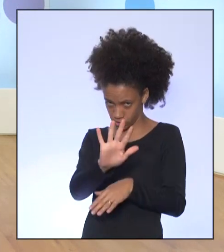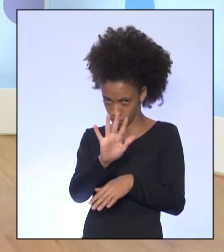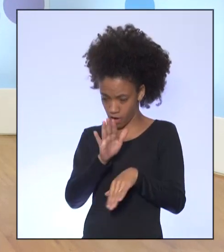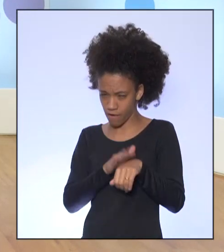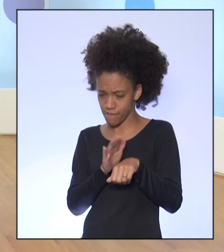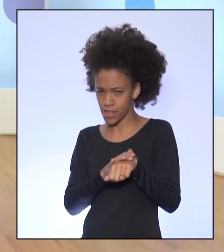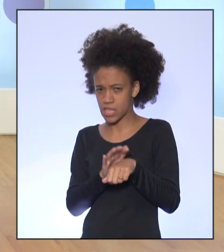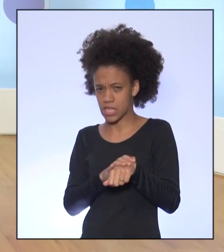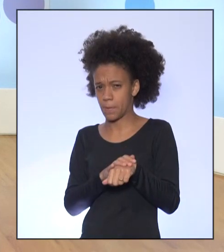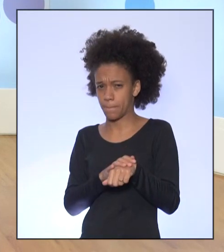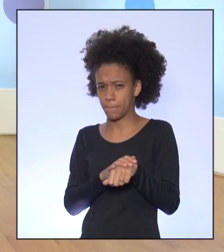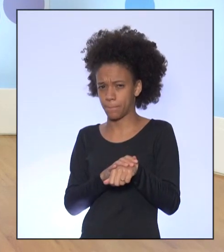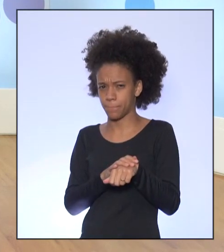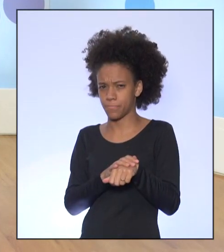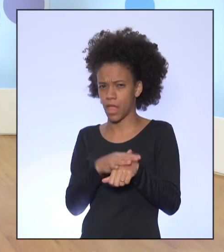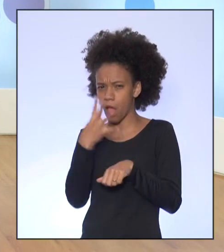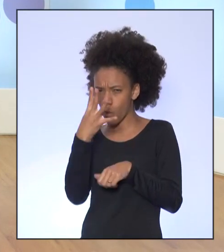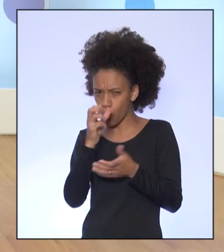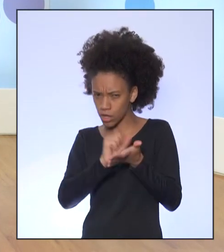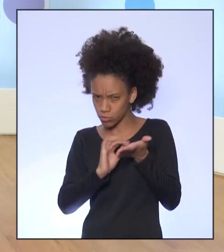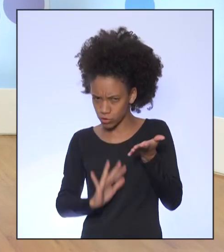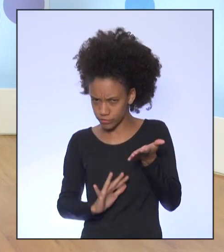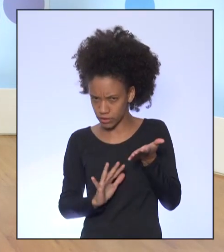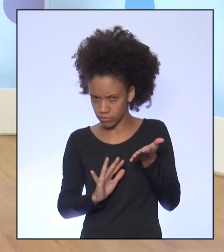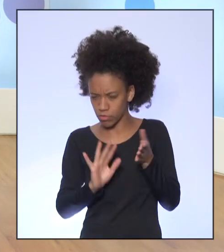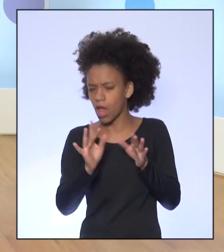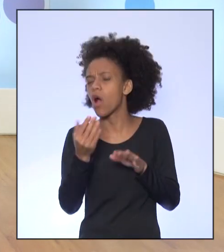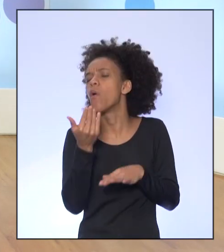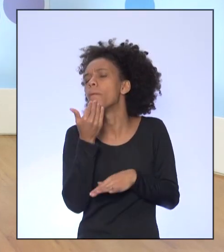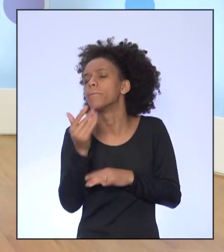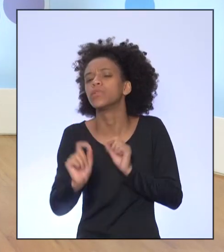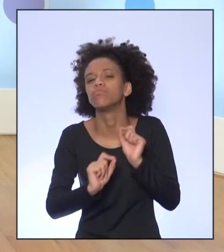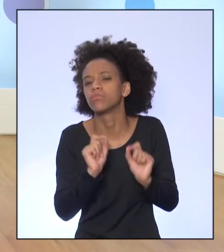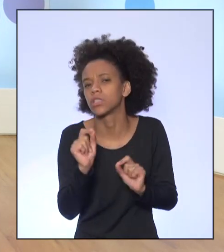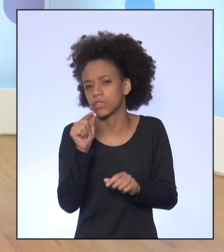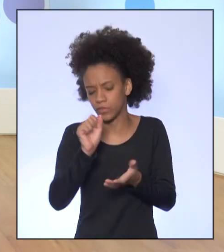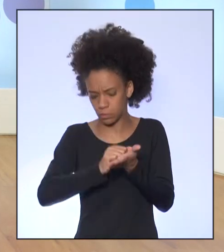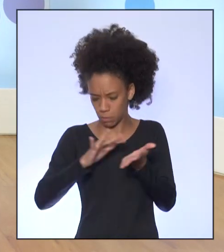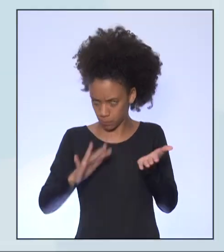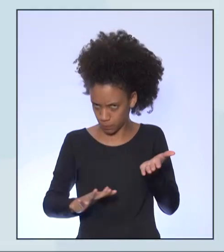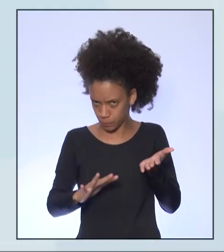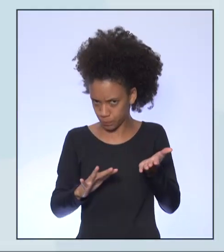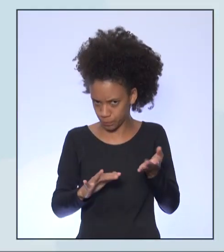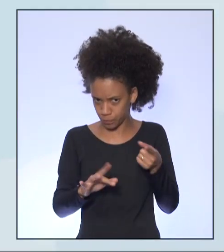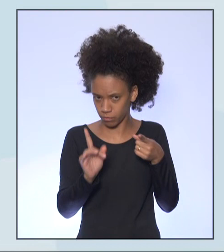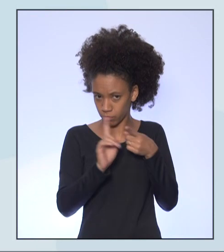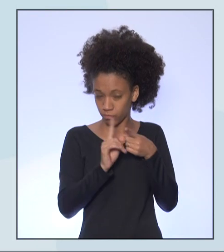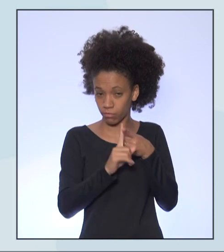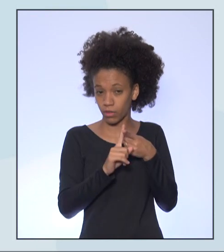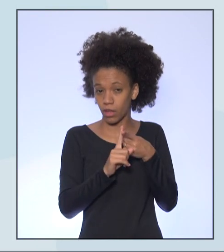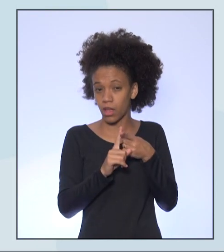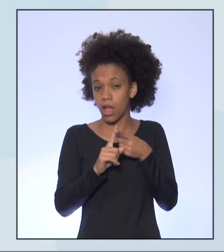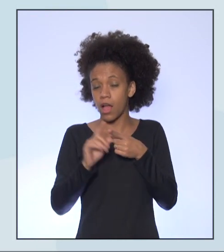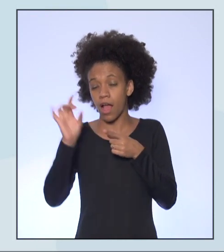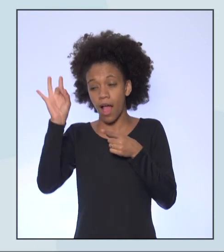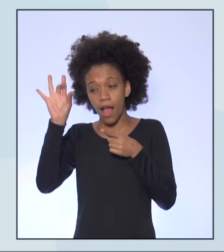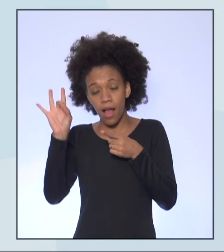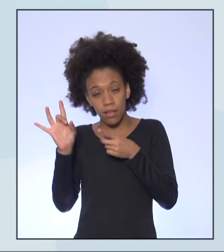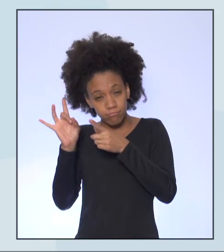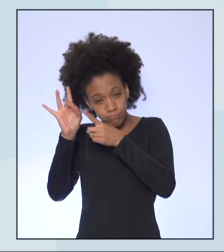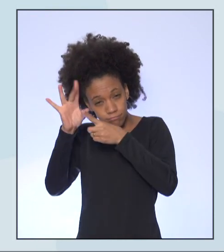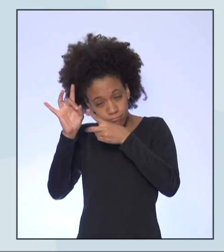fazer aí 4 exercícios. O que eu vou pedir para vocês fazerem nesses exercícios? Classificar cada uma